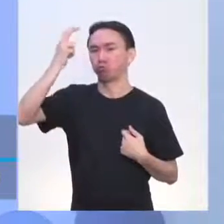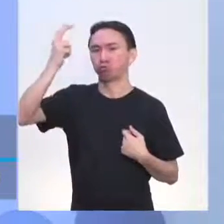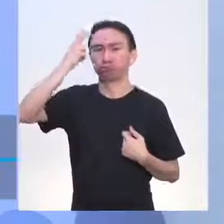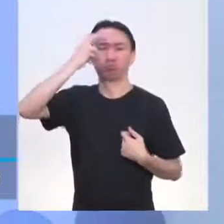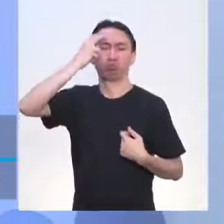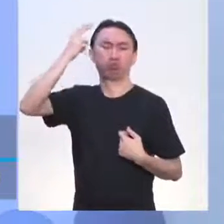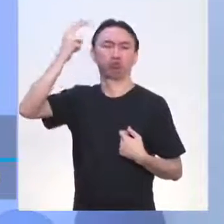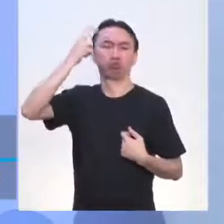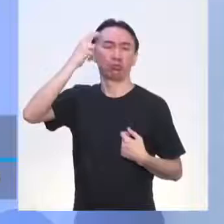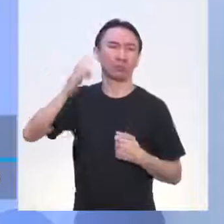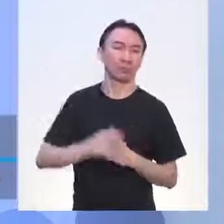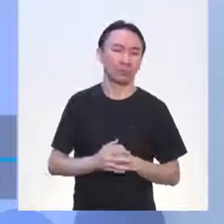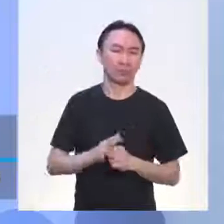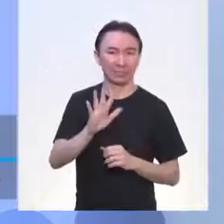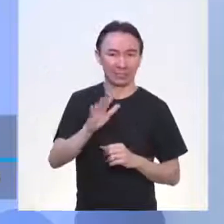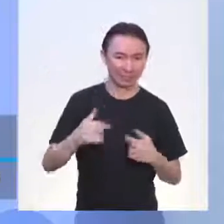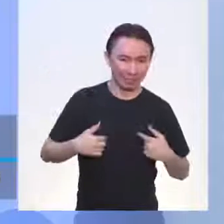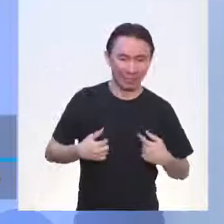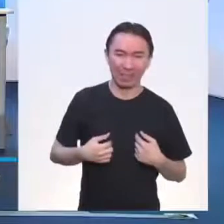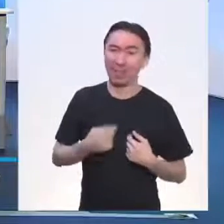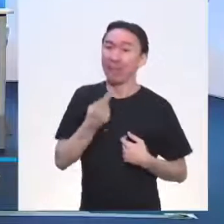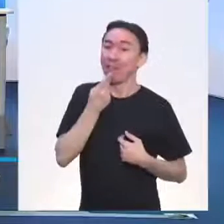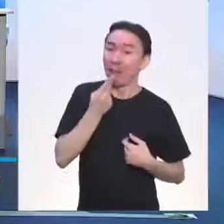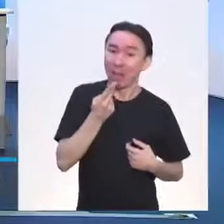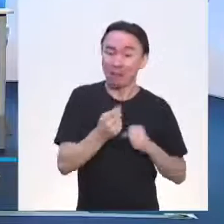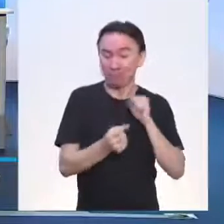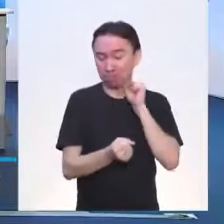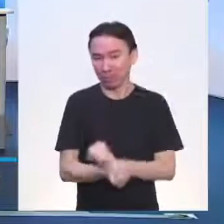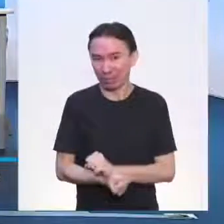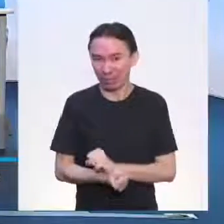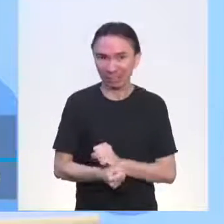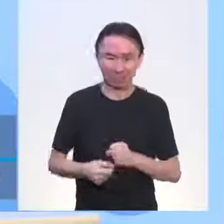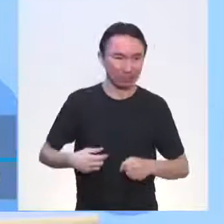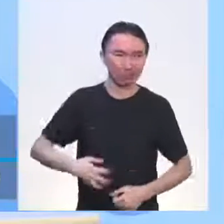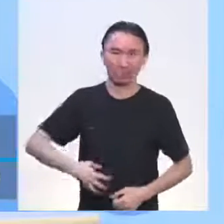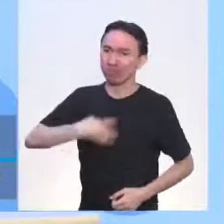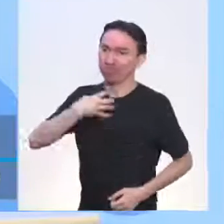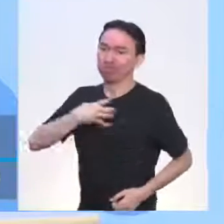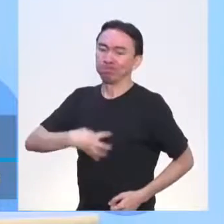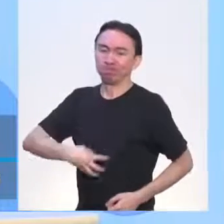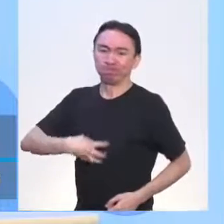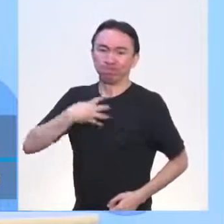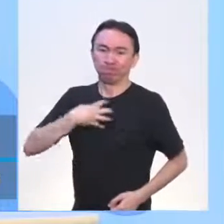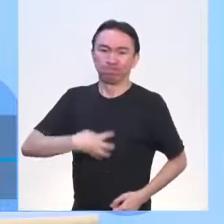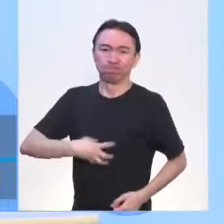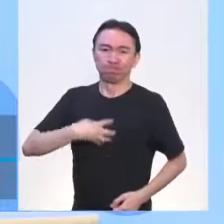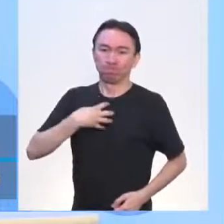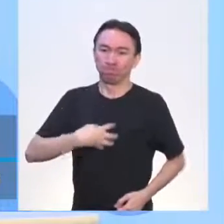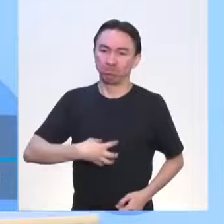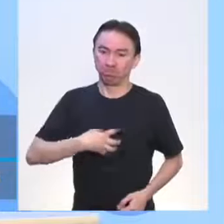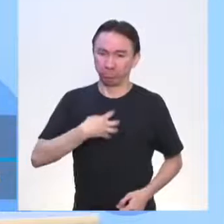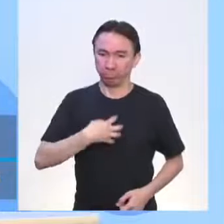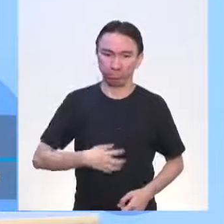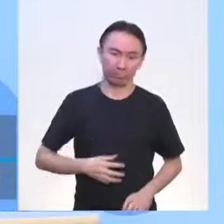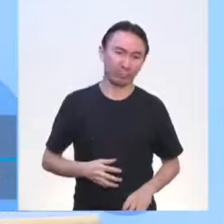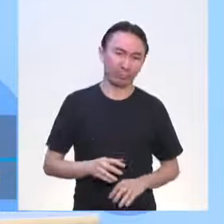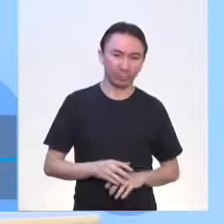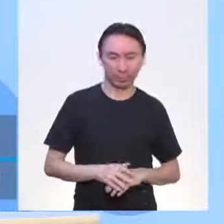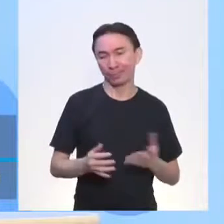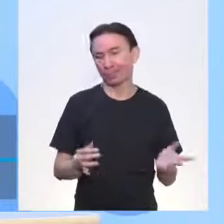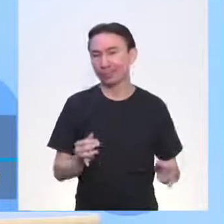Acho que é melhor até eu parar de falar que tá, né? Vai dando uma revolta, né, Joel? Em contrapartida, né, Magno? Se nós somos, né, os